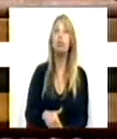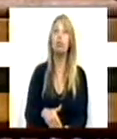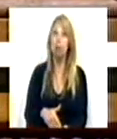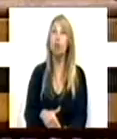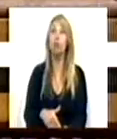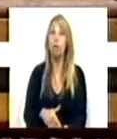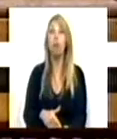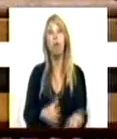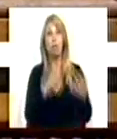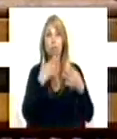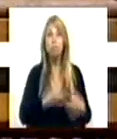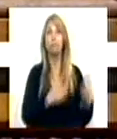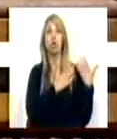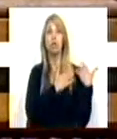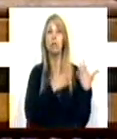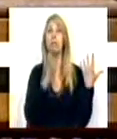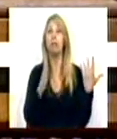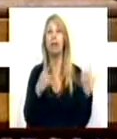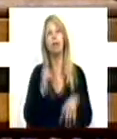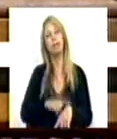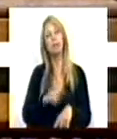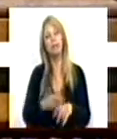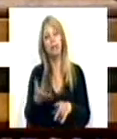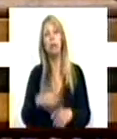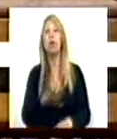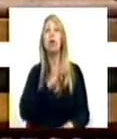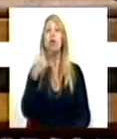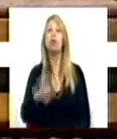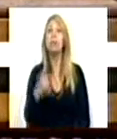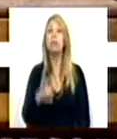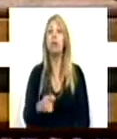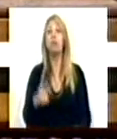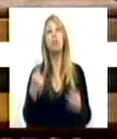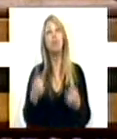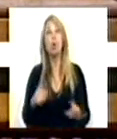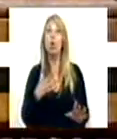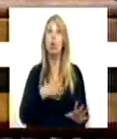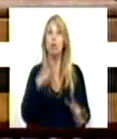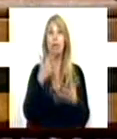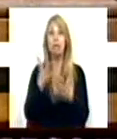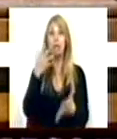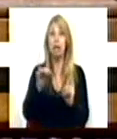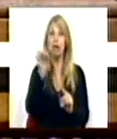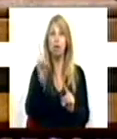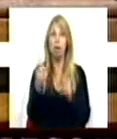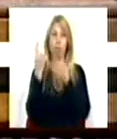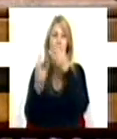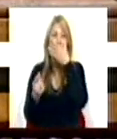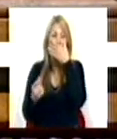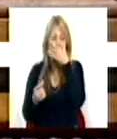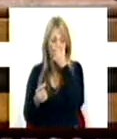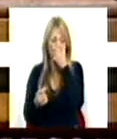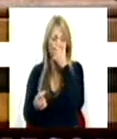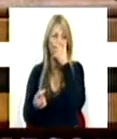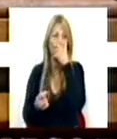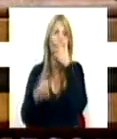séria responsabilidade. Mas mesmo para terminar, Sr. Presidente, só que gostava de salientar aqui uma questão. A luta